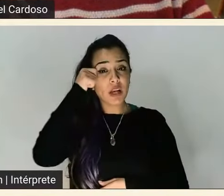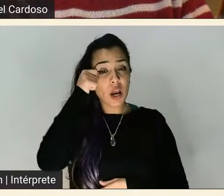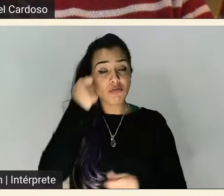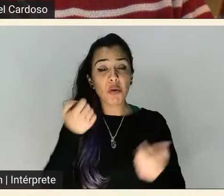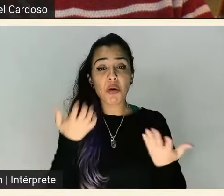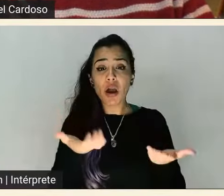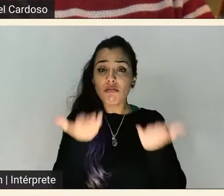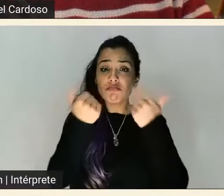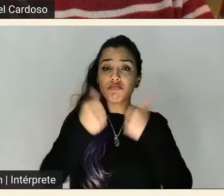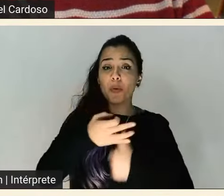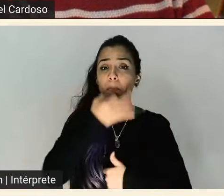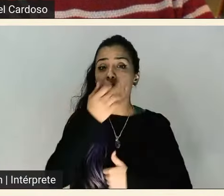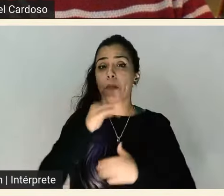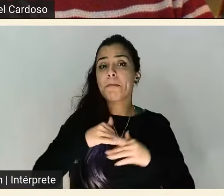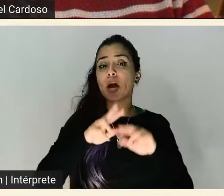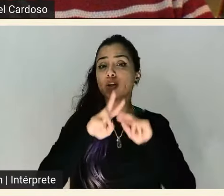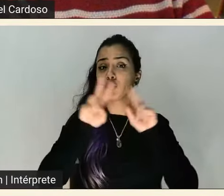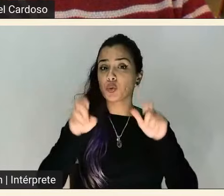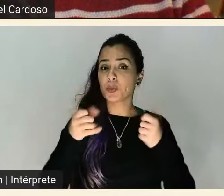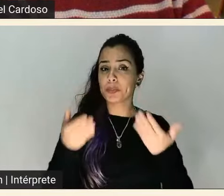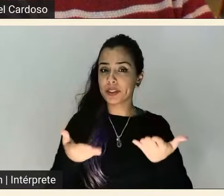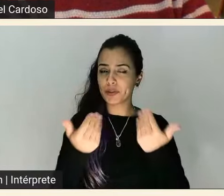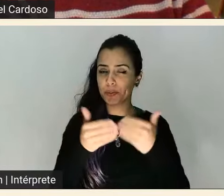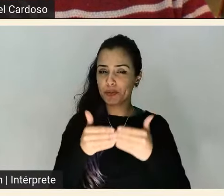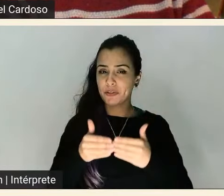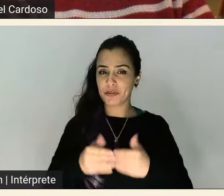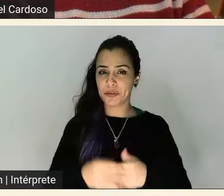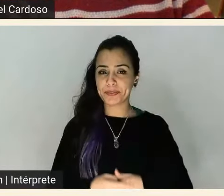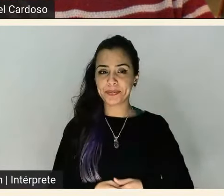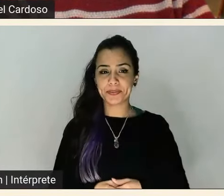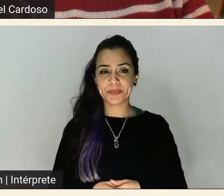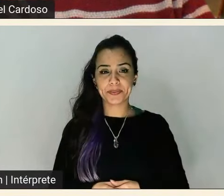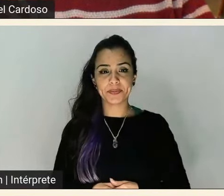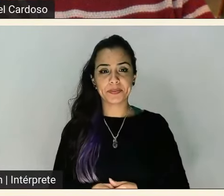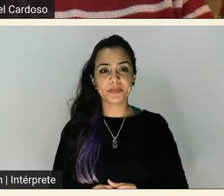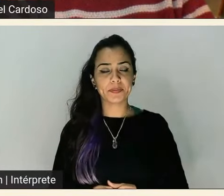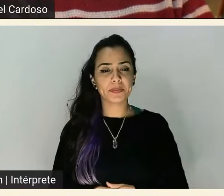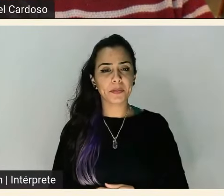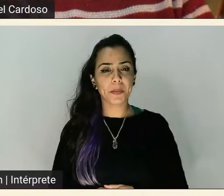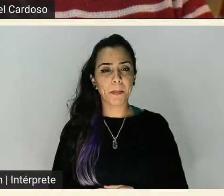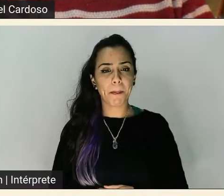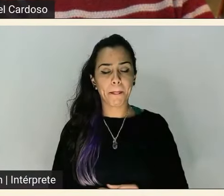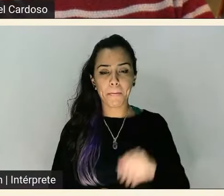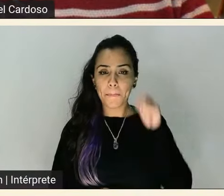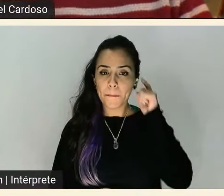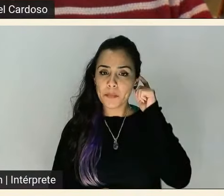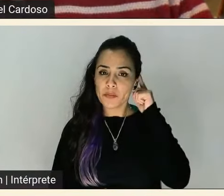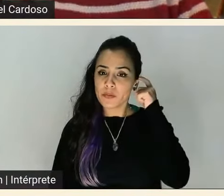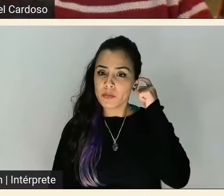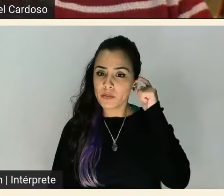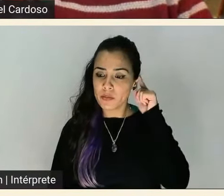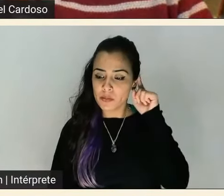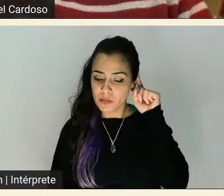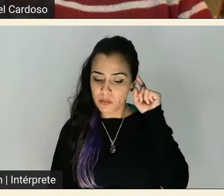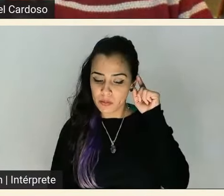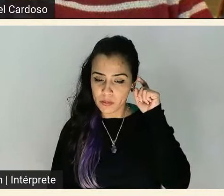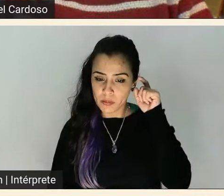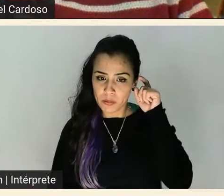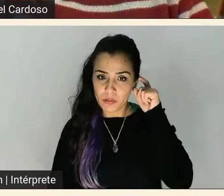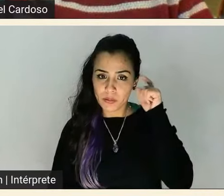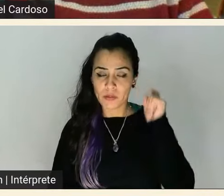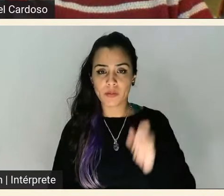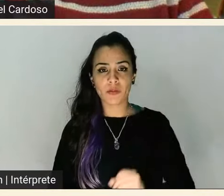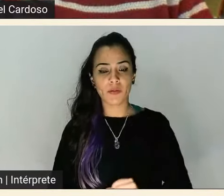sobre isso, por favor. Uma parte do vídeo, ele